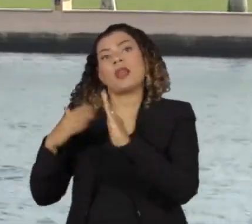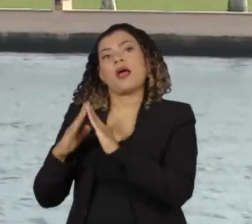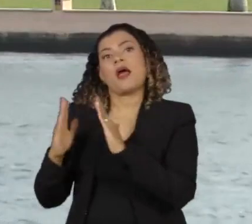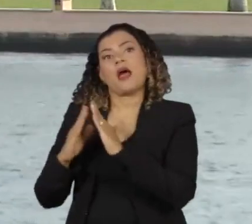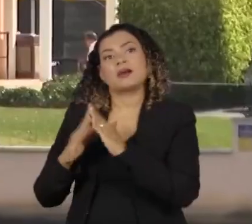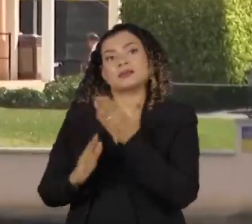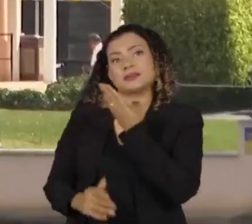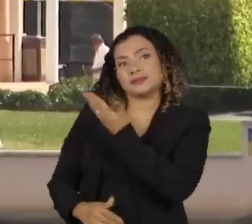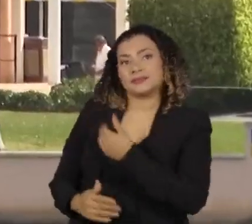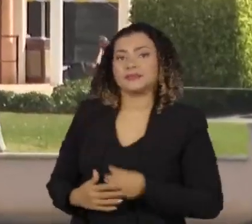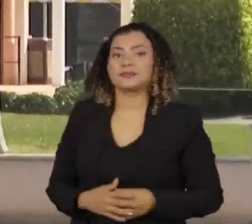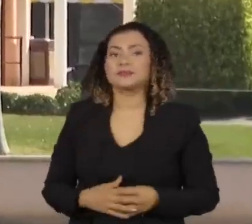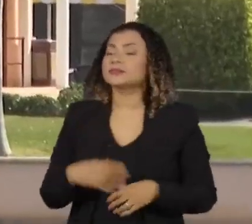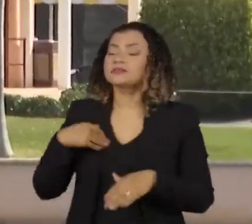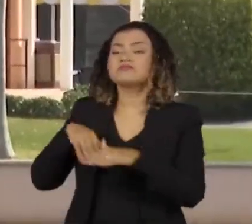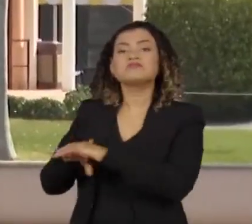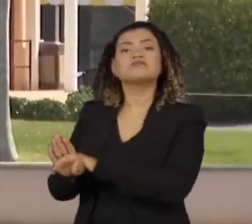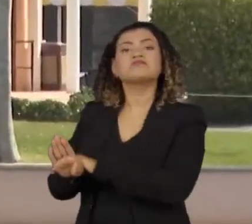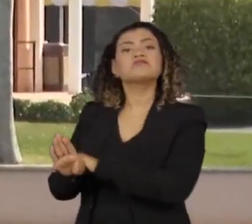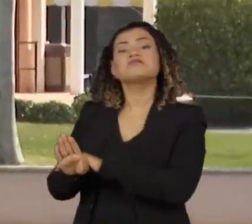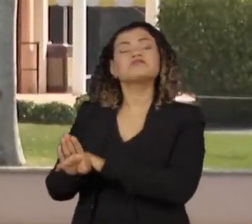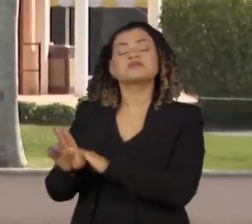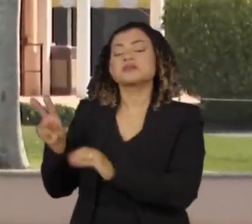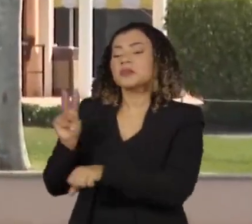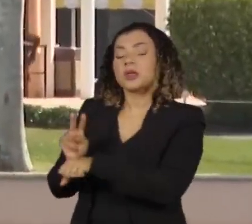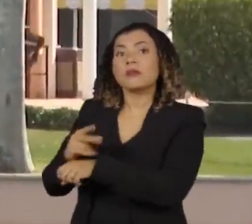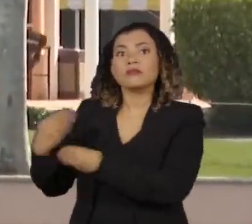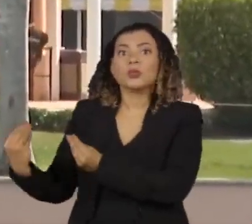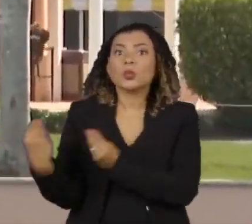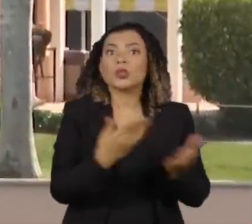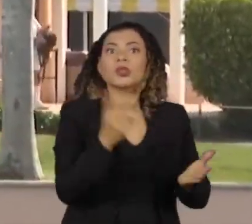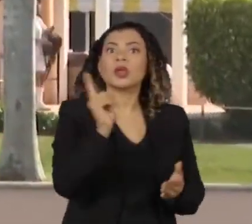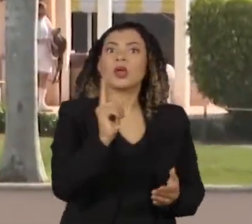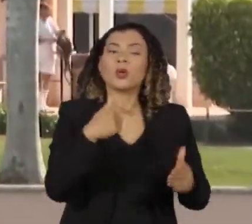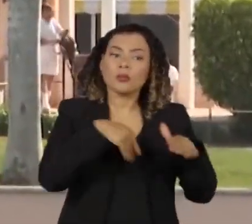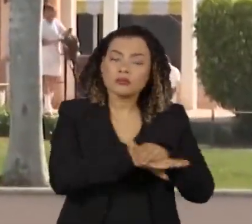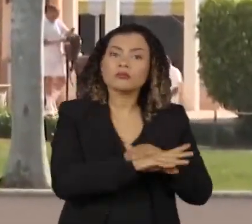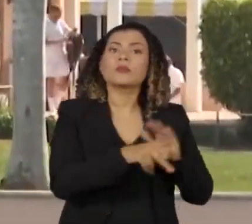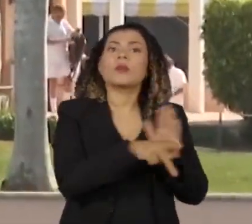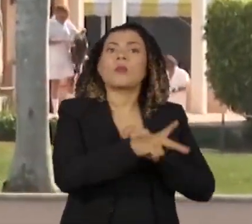Mar-a-Lago e mantê-los lá em vez de entregá-los para o Arquivo Nacional.